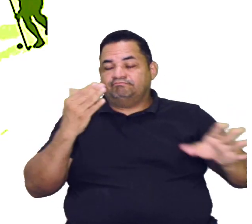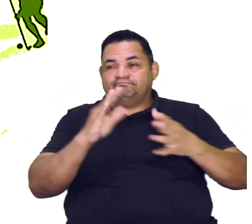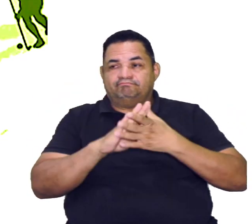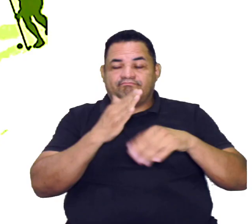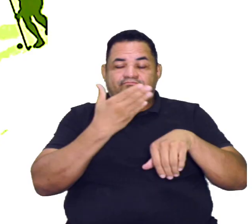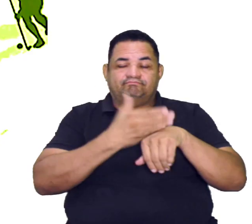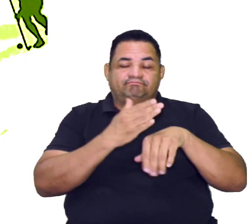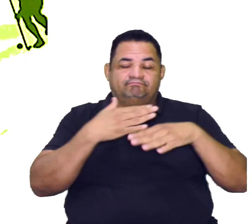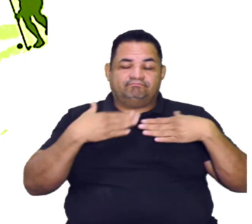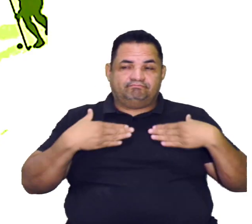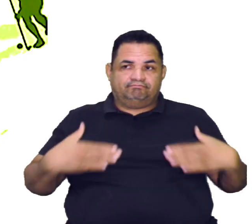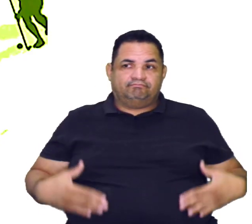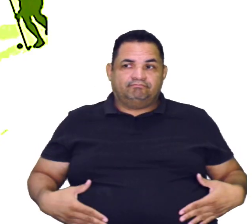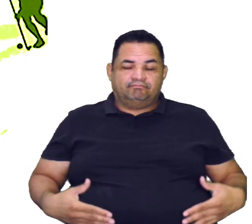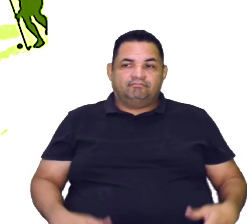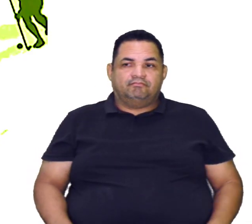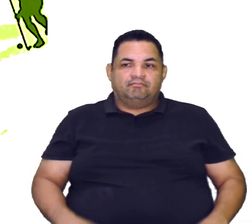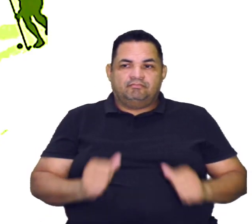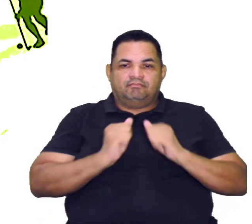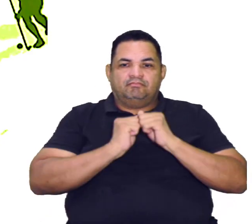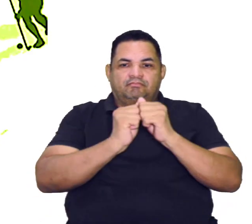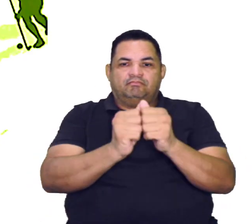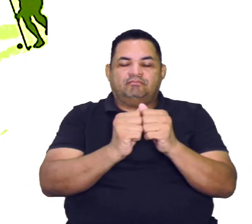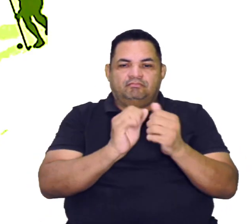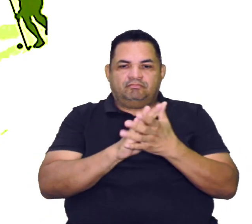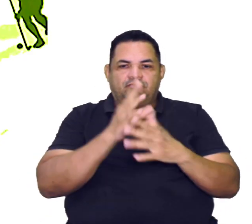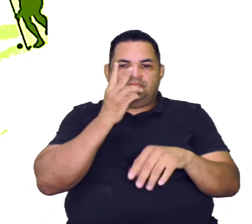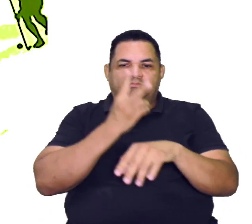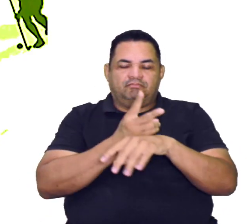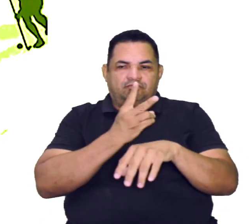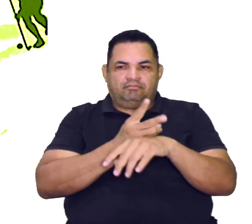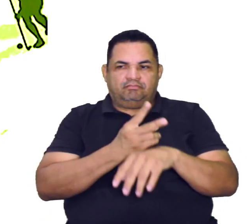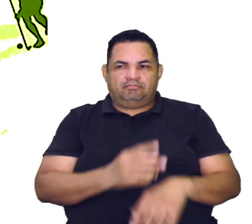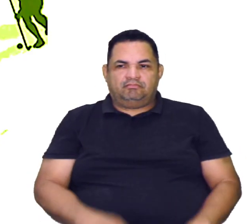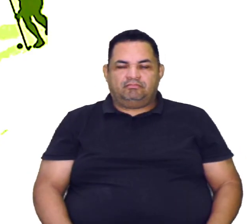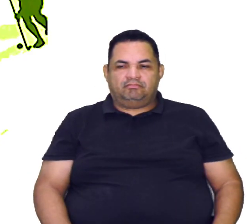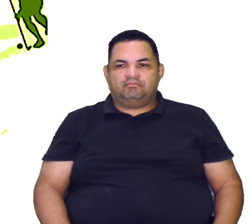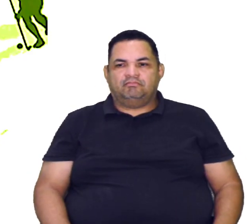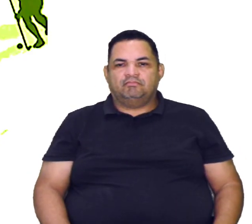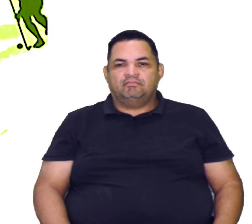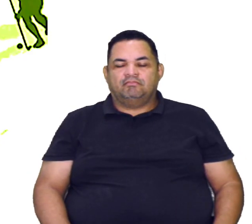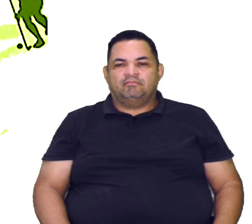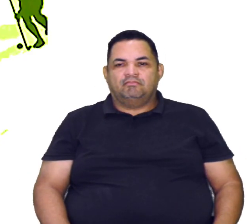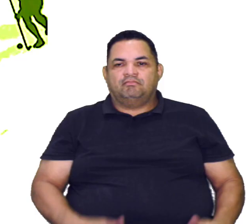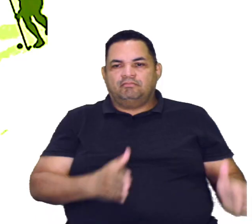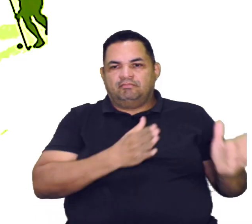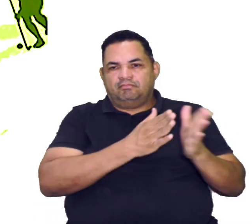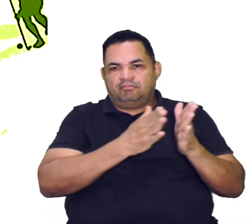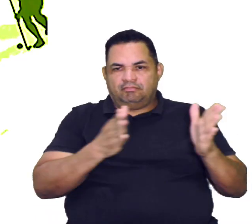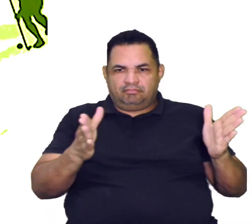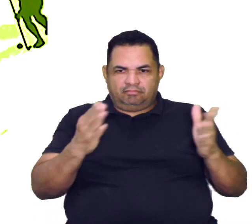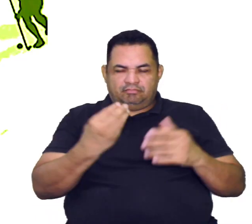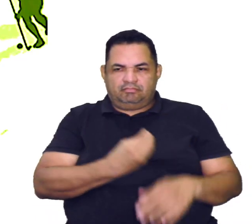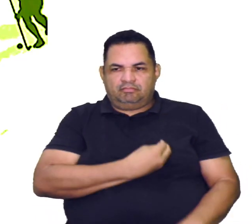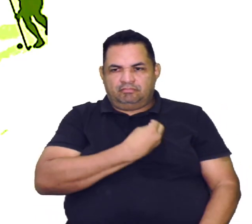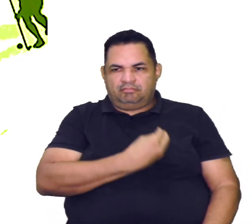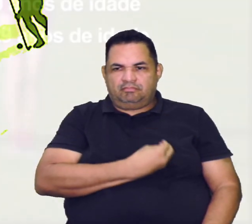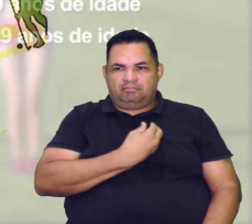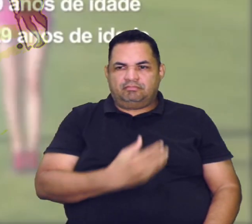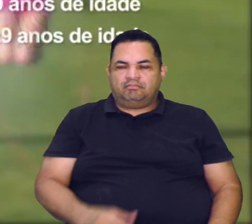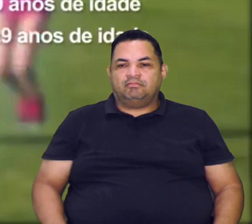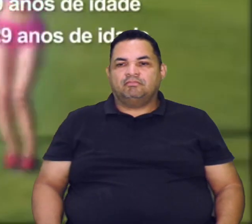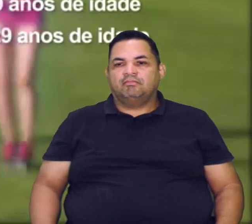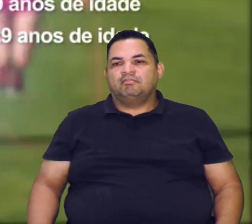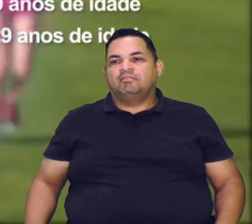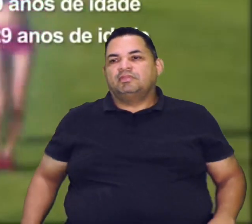aí das práticas corporais. Então acompanha comigo essa externa aí sobre a atividade física nas fases da vida.